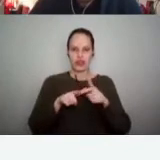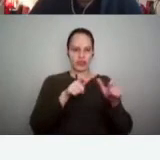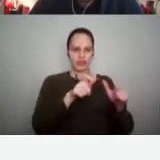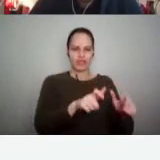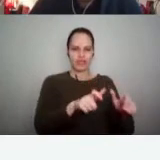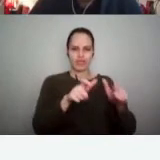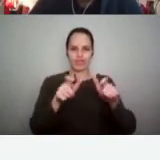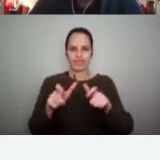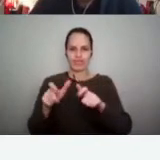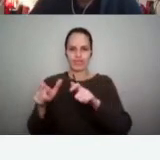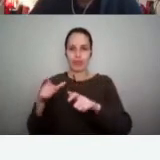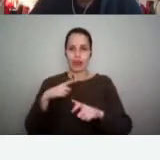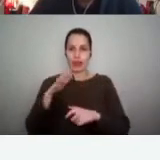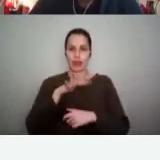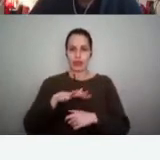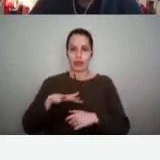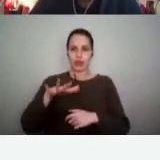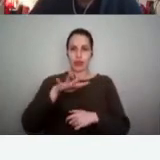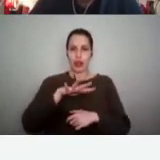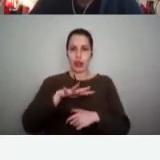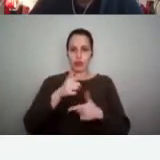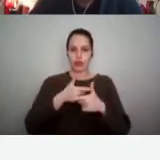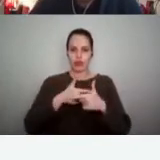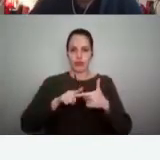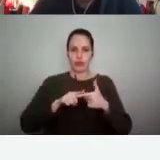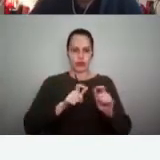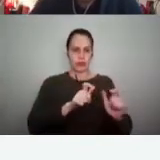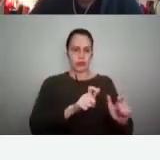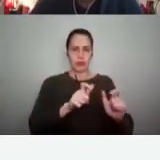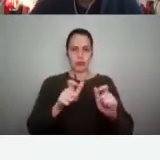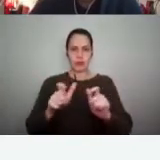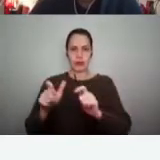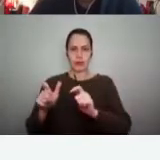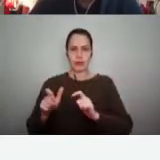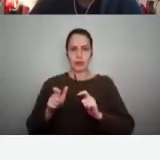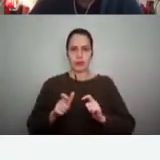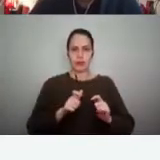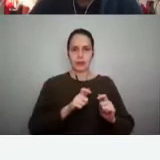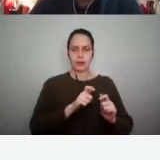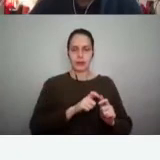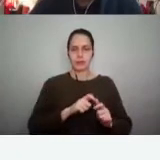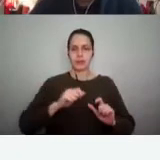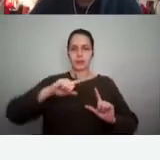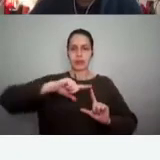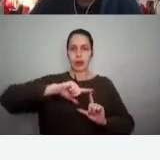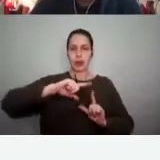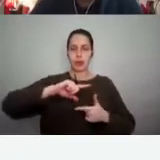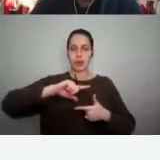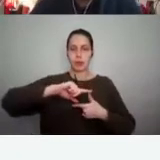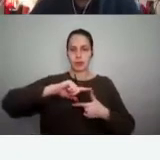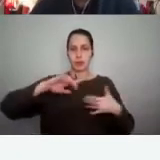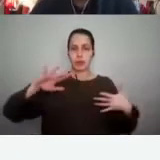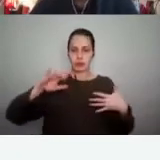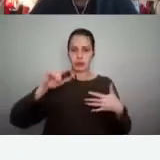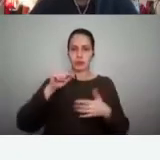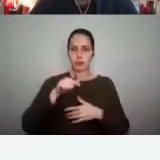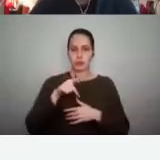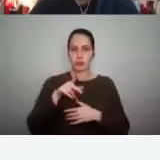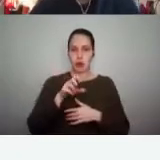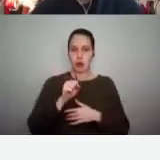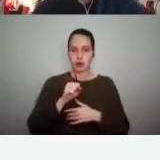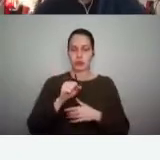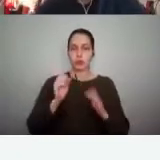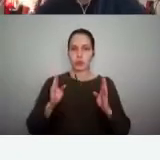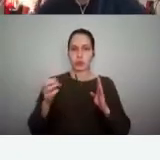em partes. E a pós-modernidade, nessa concepção da ciência, é uma ideia de reconstrução